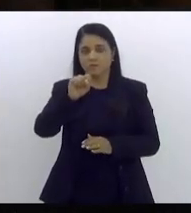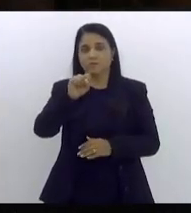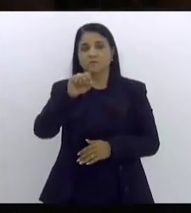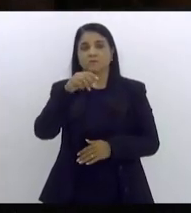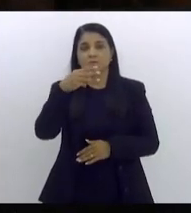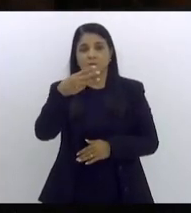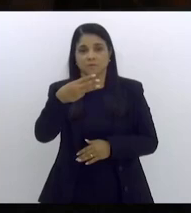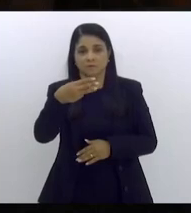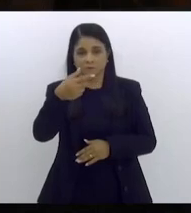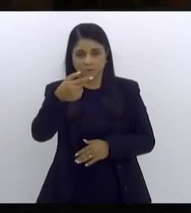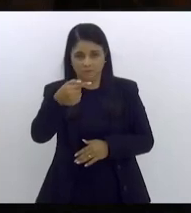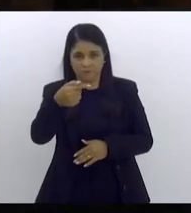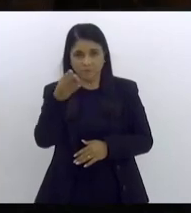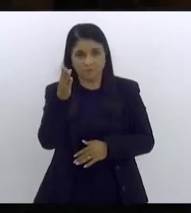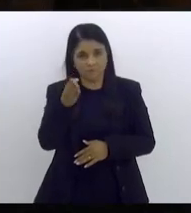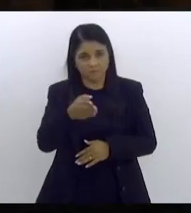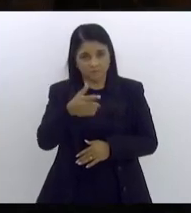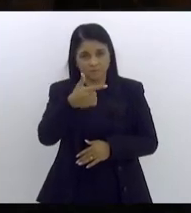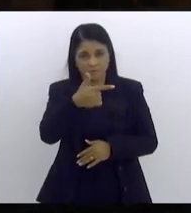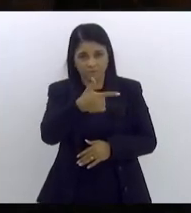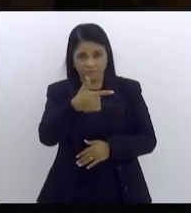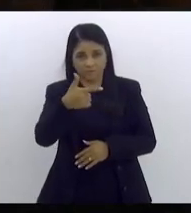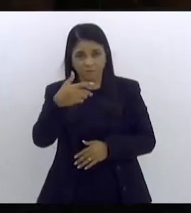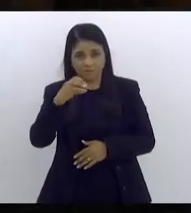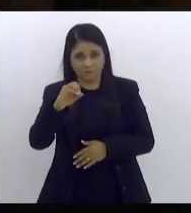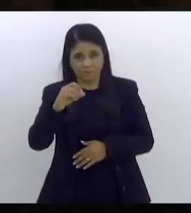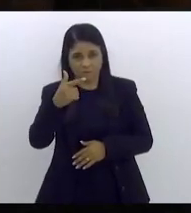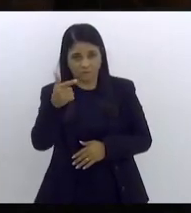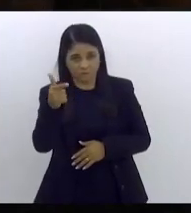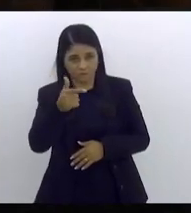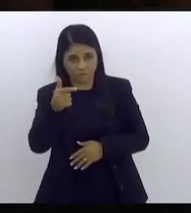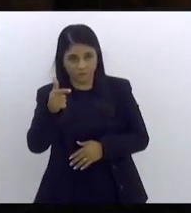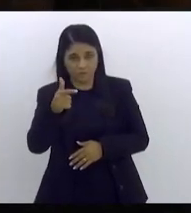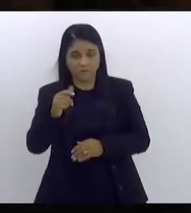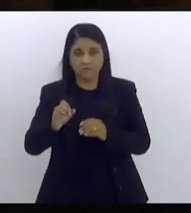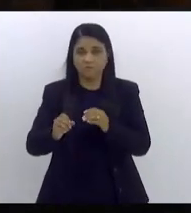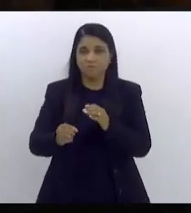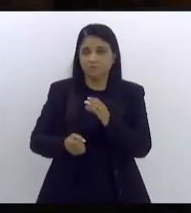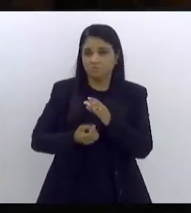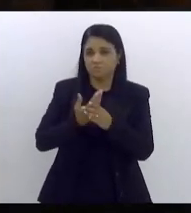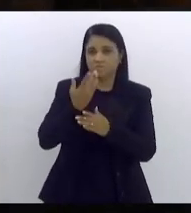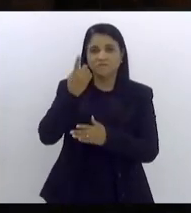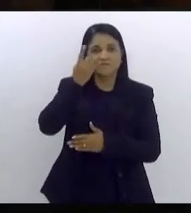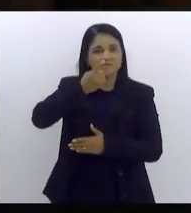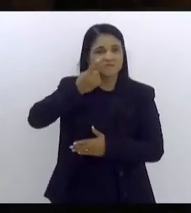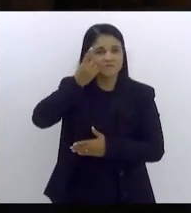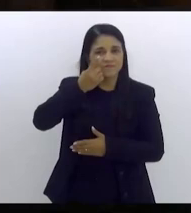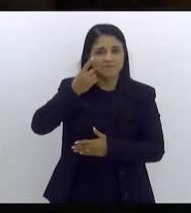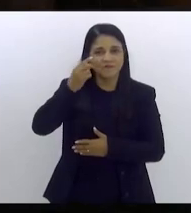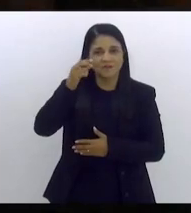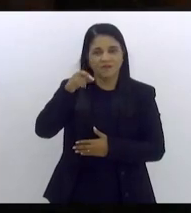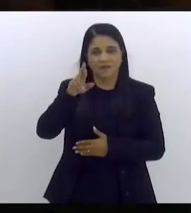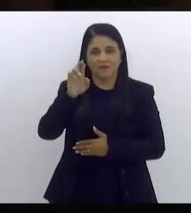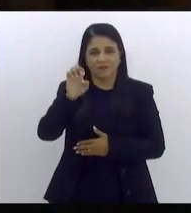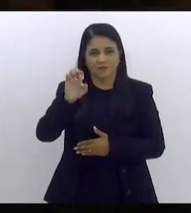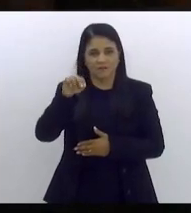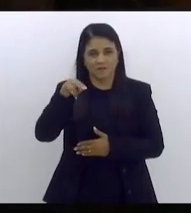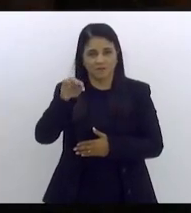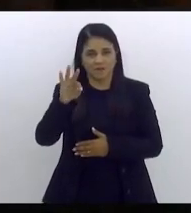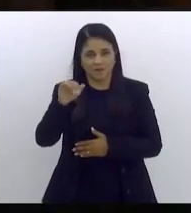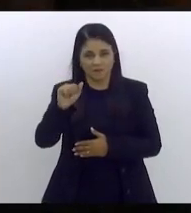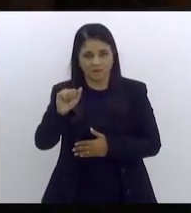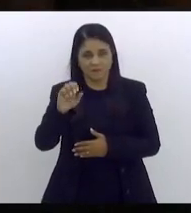5.837, de 22, de autoria da deputada Renata Souza,